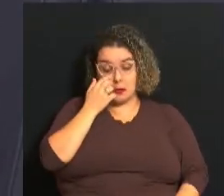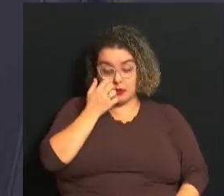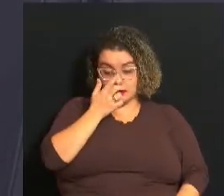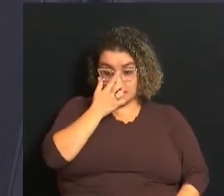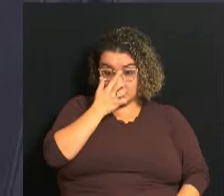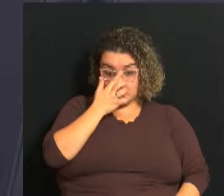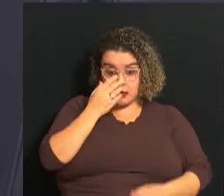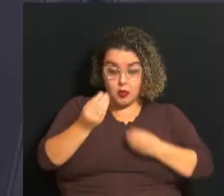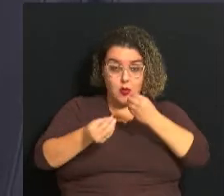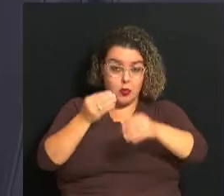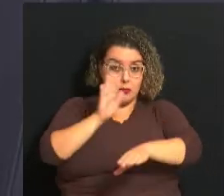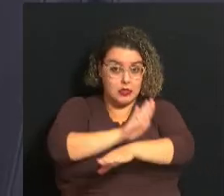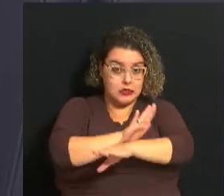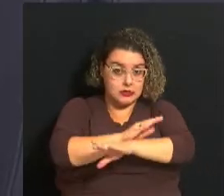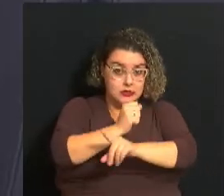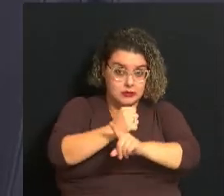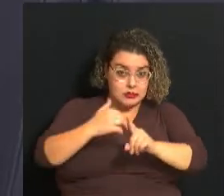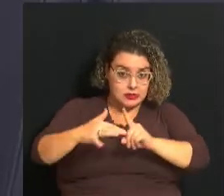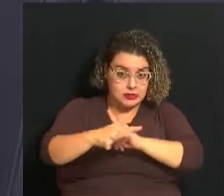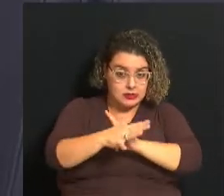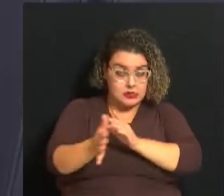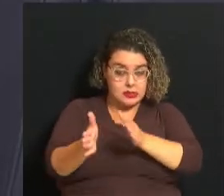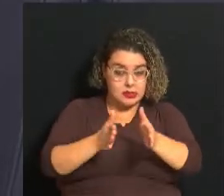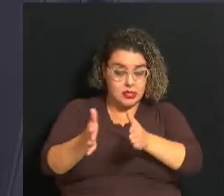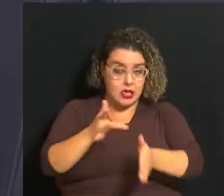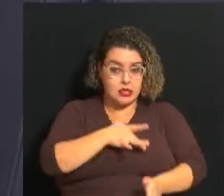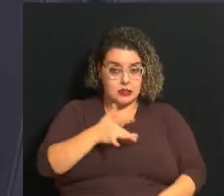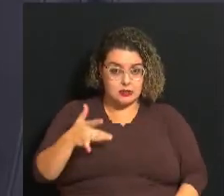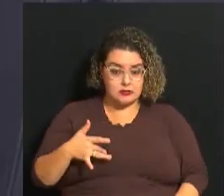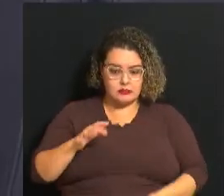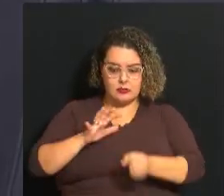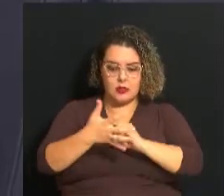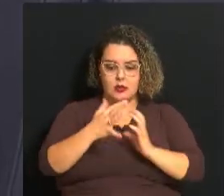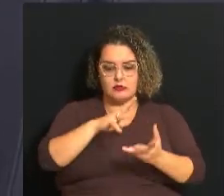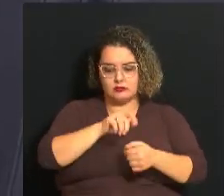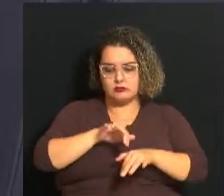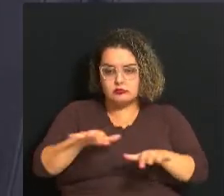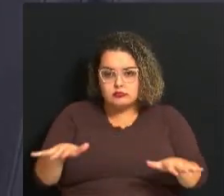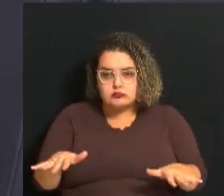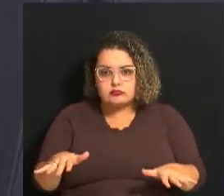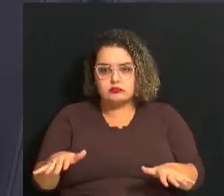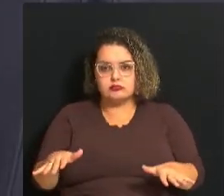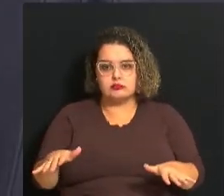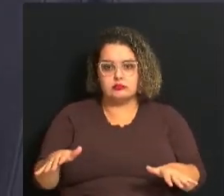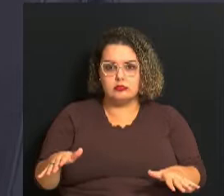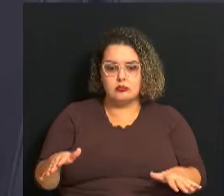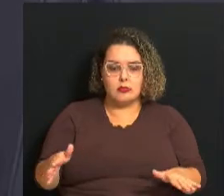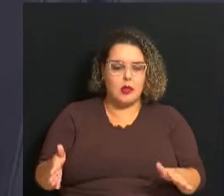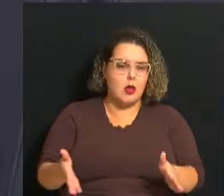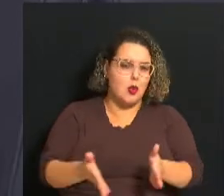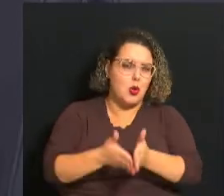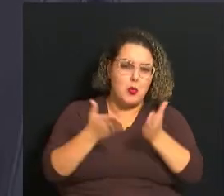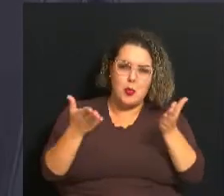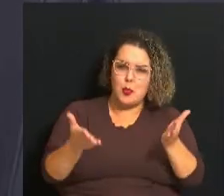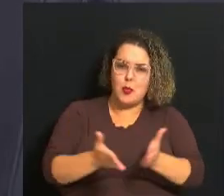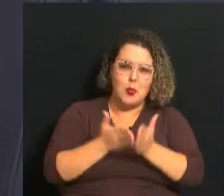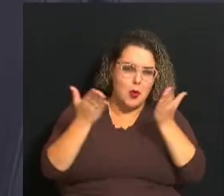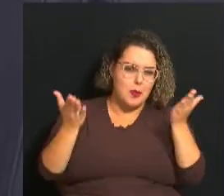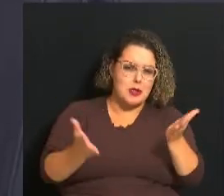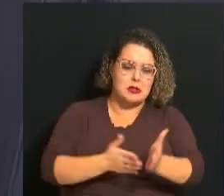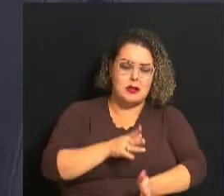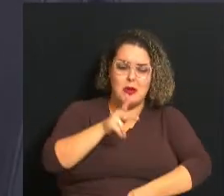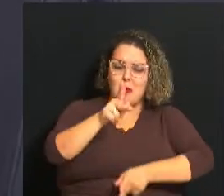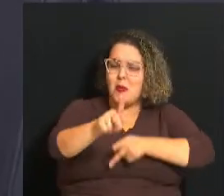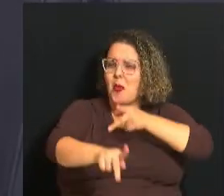social na saúde e no período da pandemia no período de empobrecimento brutal da população